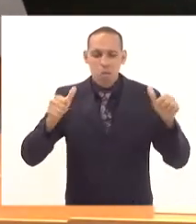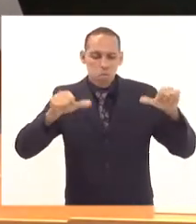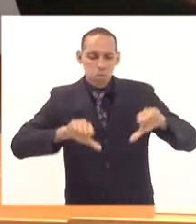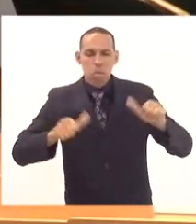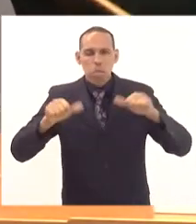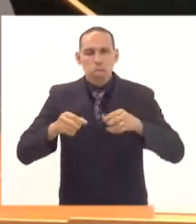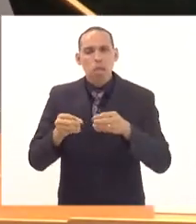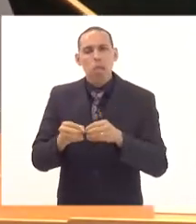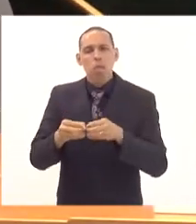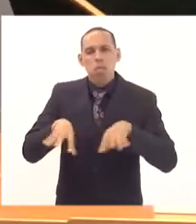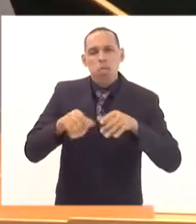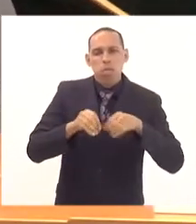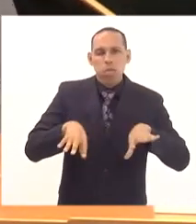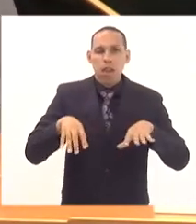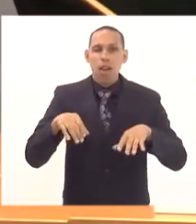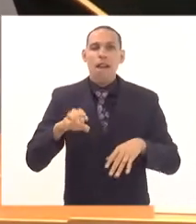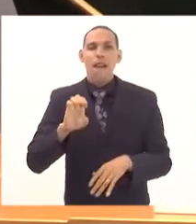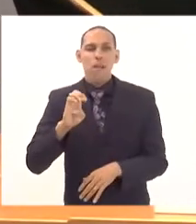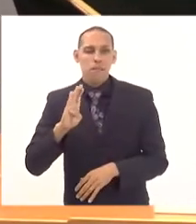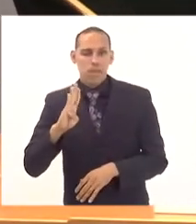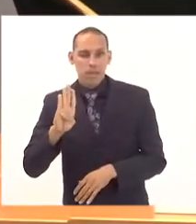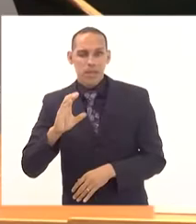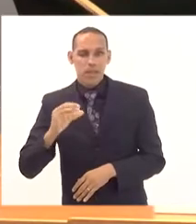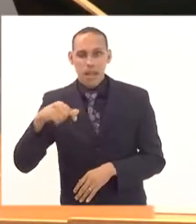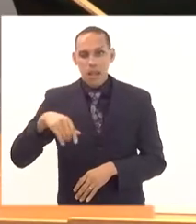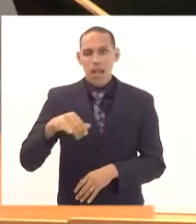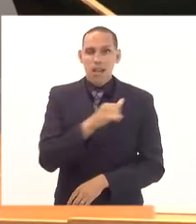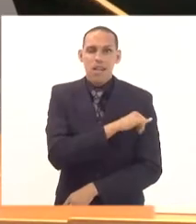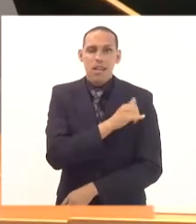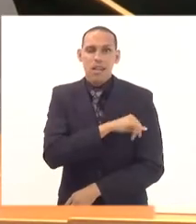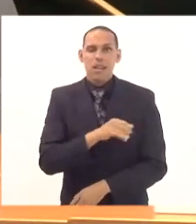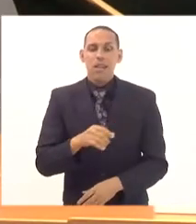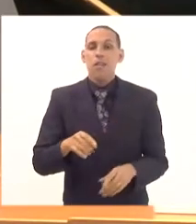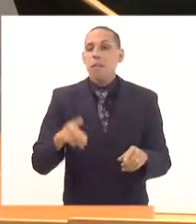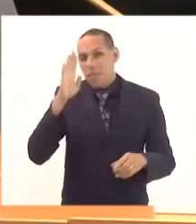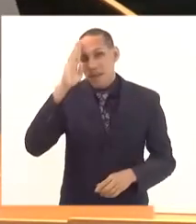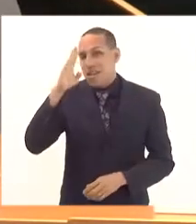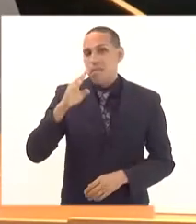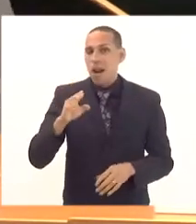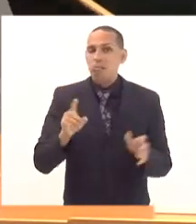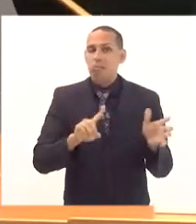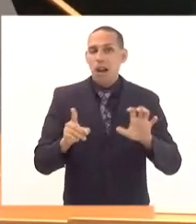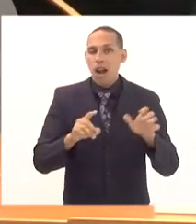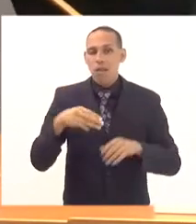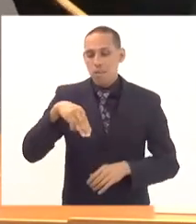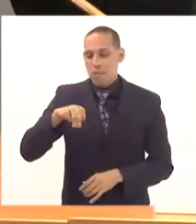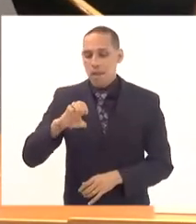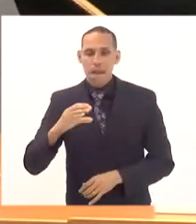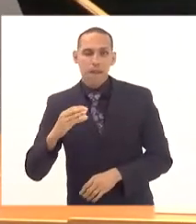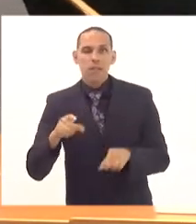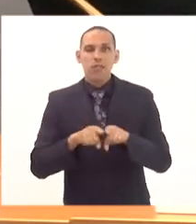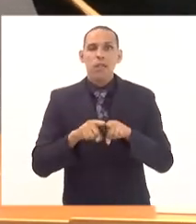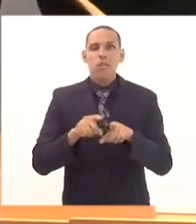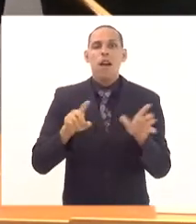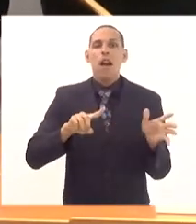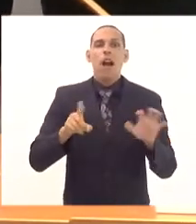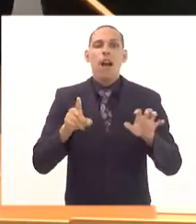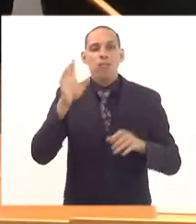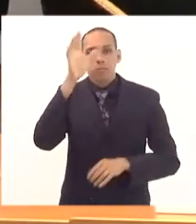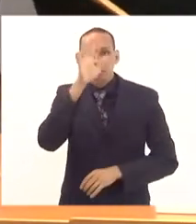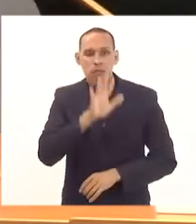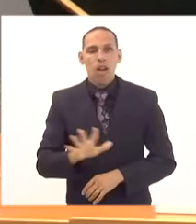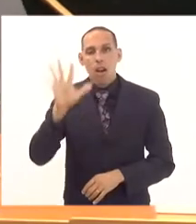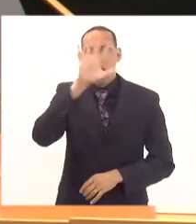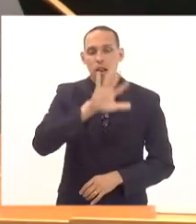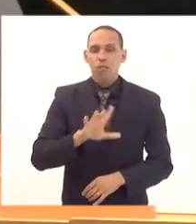pública da ABC aqui no Rio de Janeiro e o especial as rádios MEC AM e a Rádio Nacional nós temos muito para